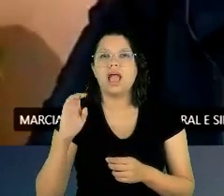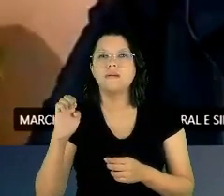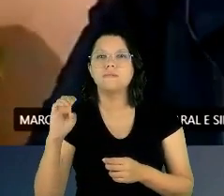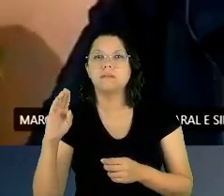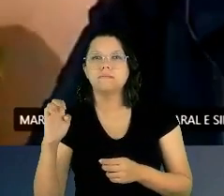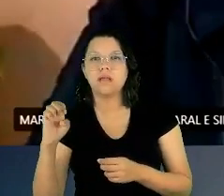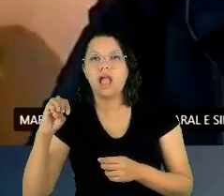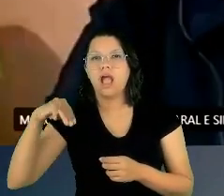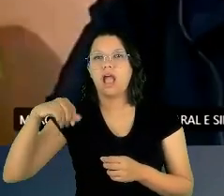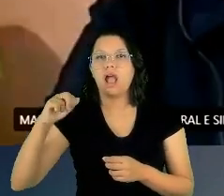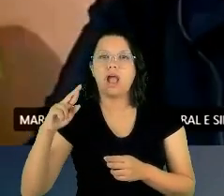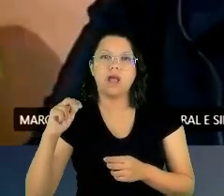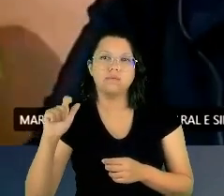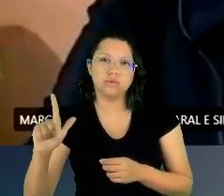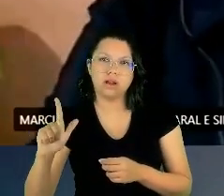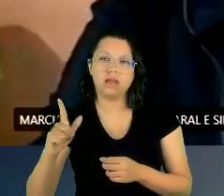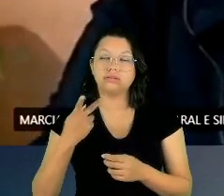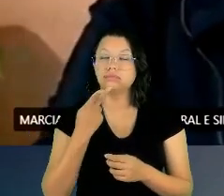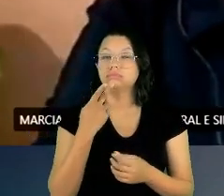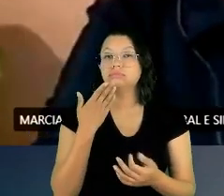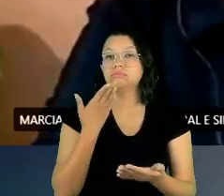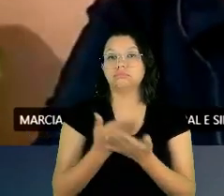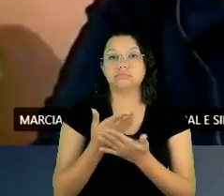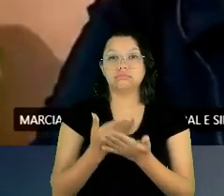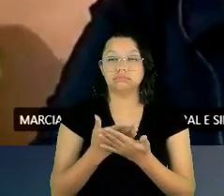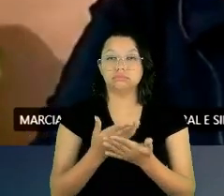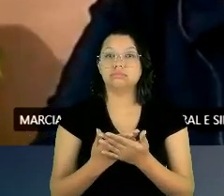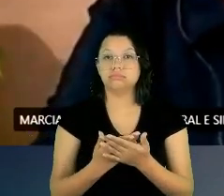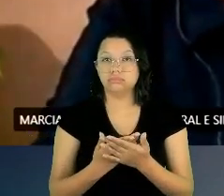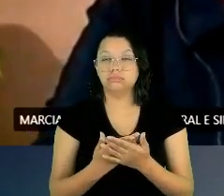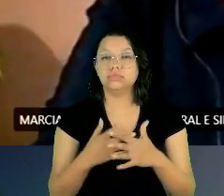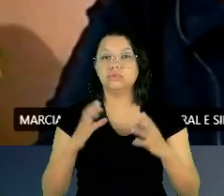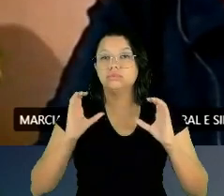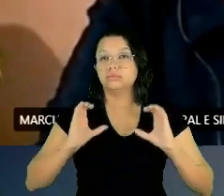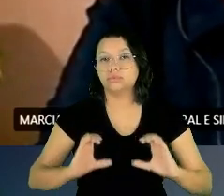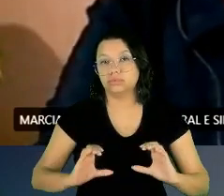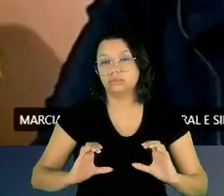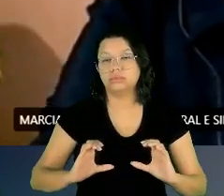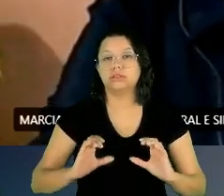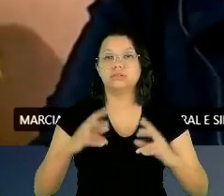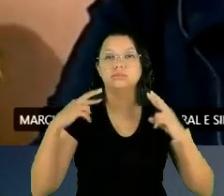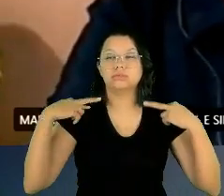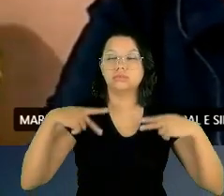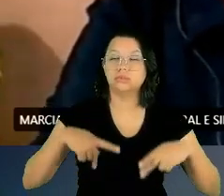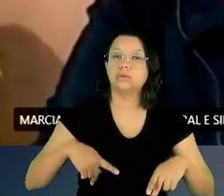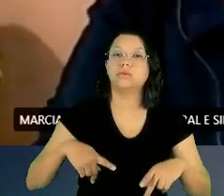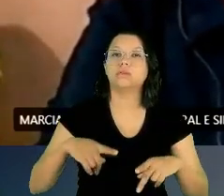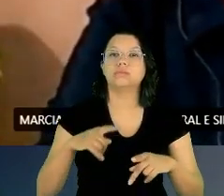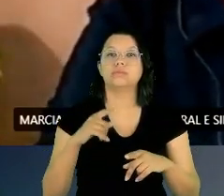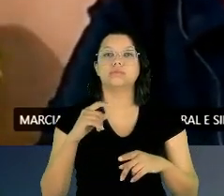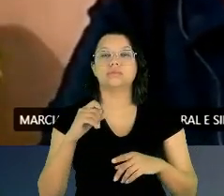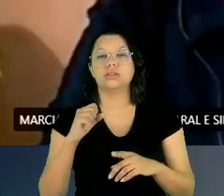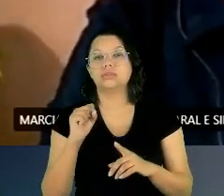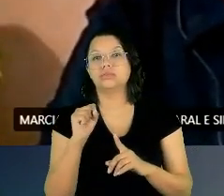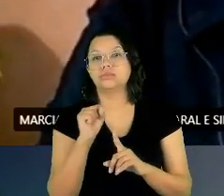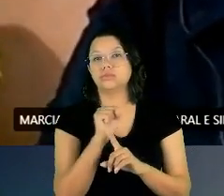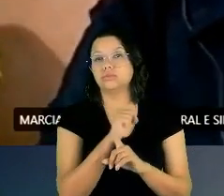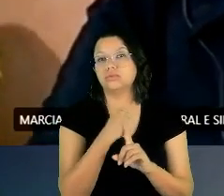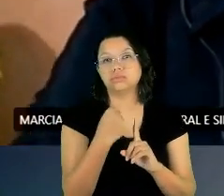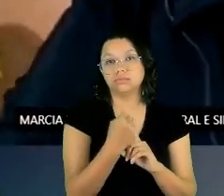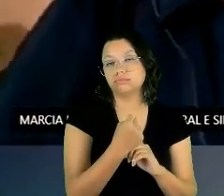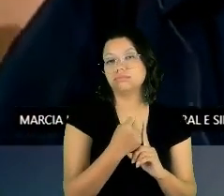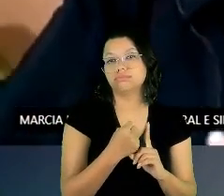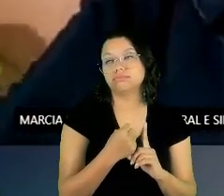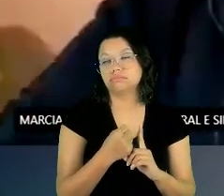Em Bebês Morais, acho, uma coisa assim, e ele vai falar de vários estudos da economia comportamental, da antropologia, da sociologia. Ele não aborda